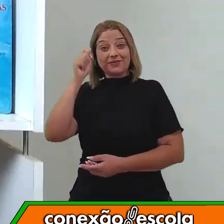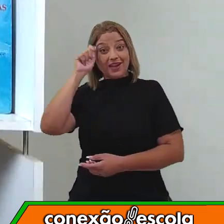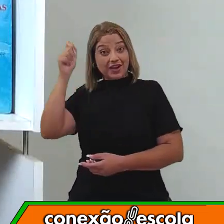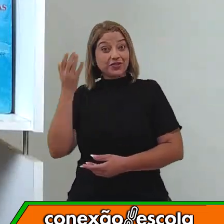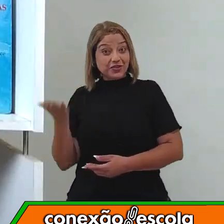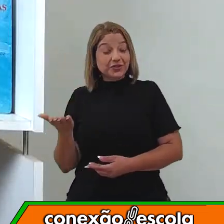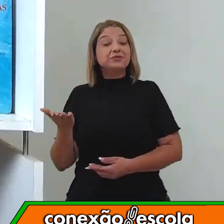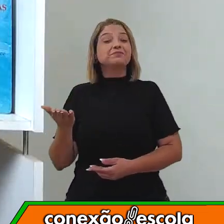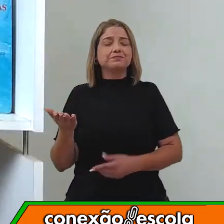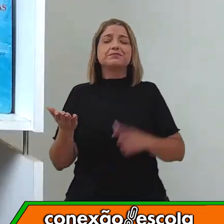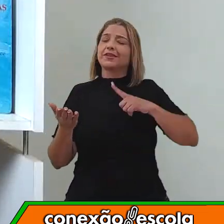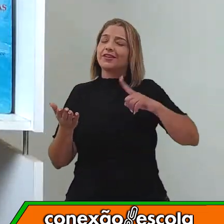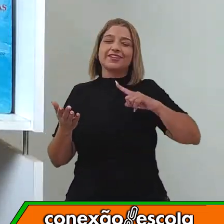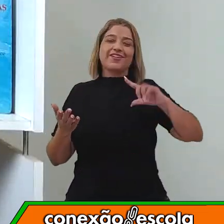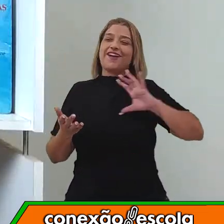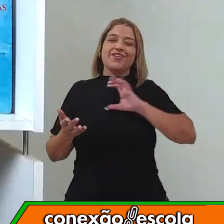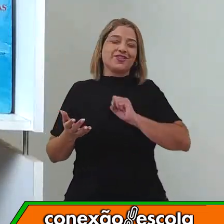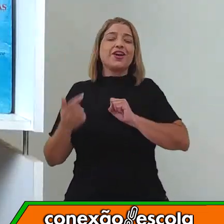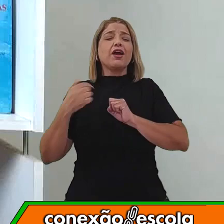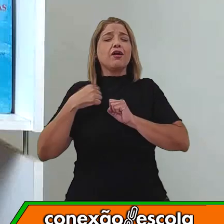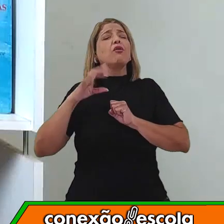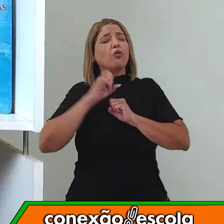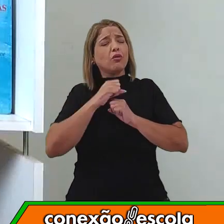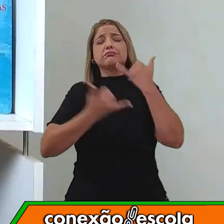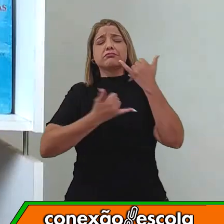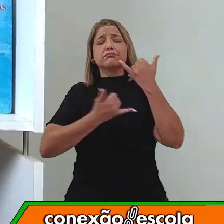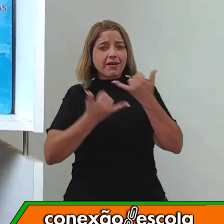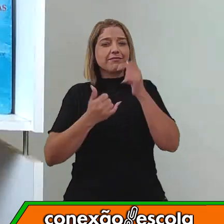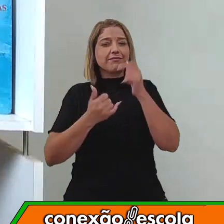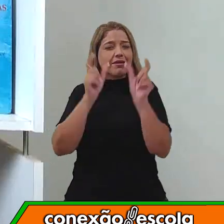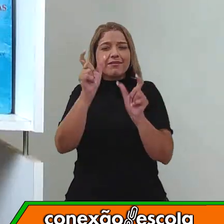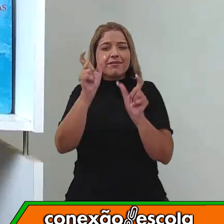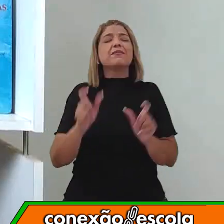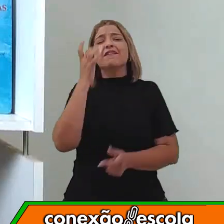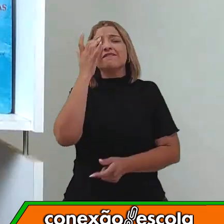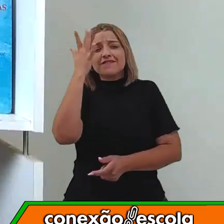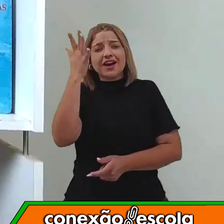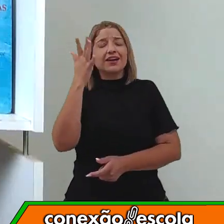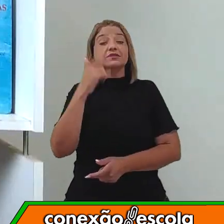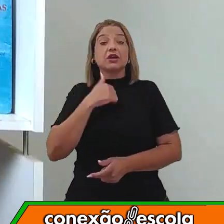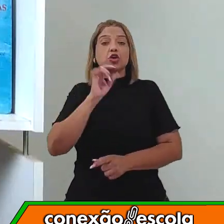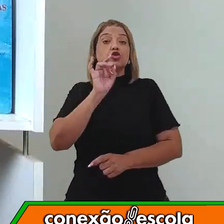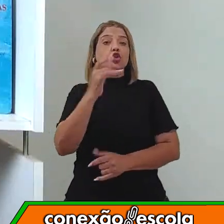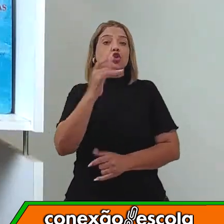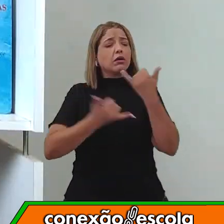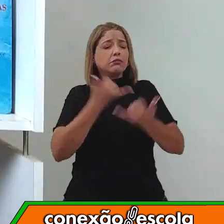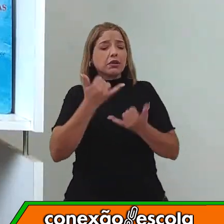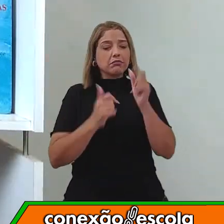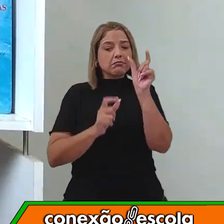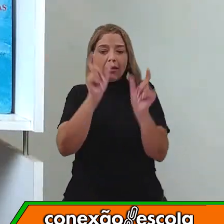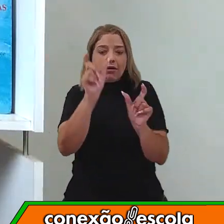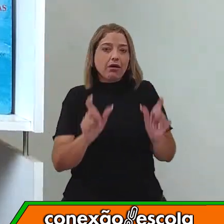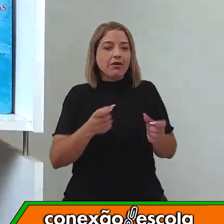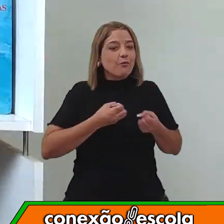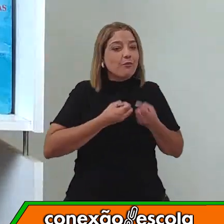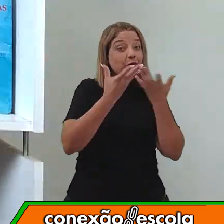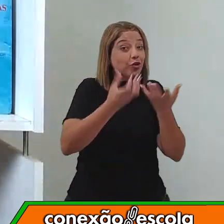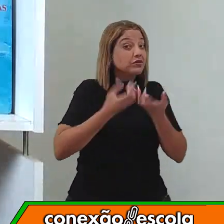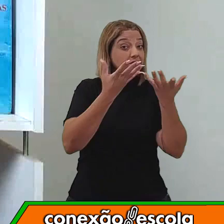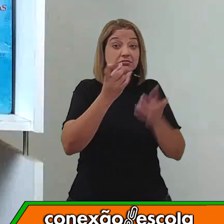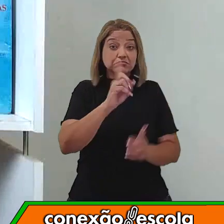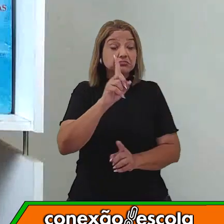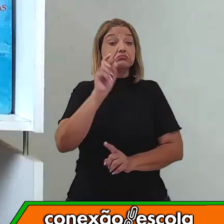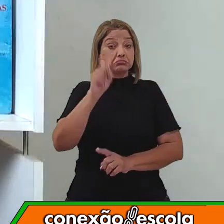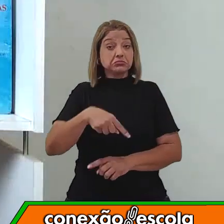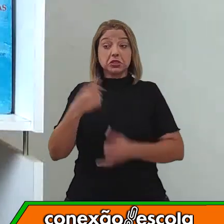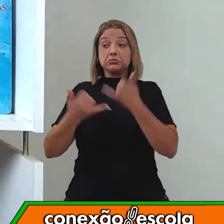com as palavras, sabia? É super fácil fazer isso. Mas não precisa brincar só com as palavras da poesia, não. Dá para brincar